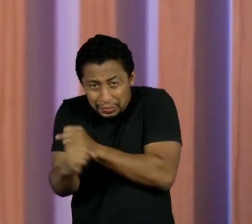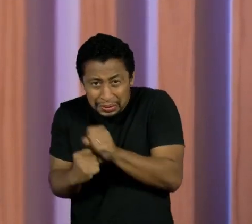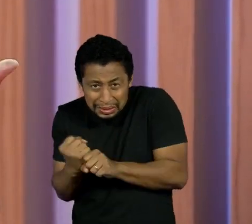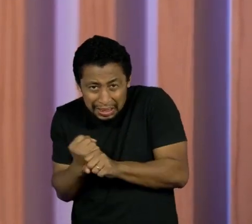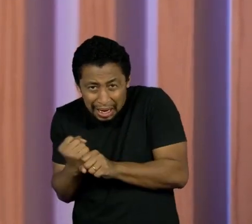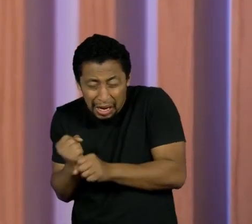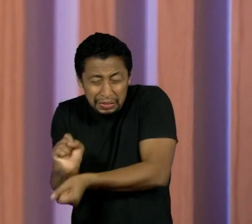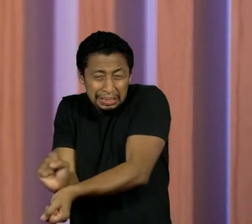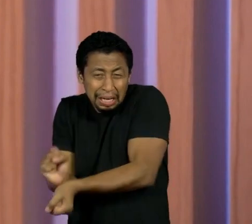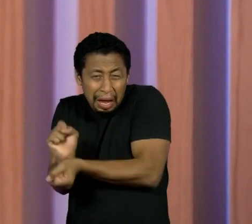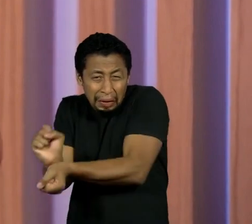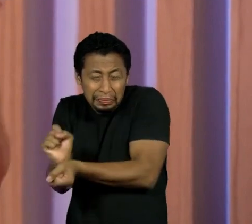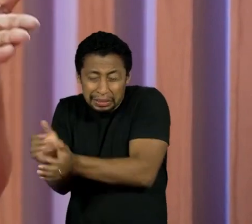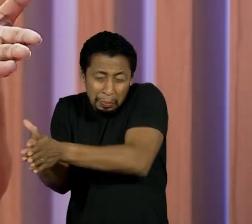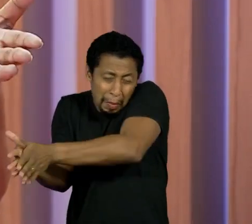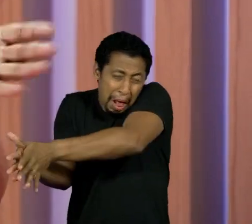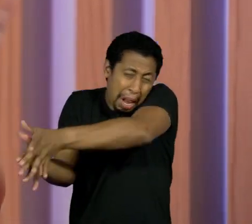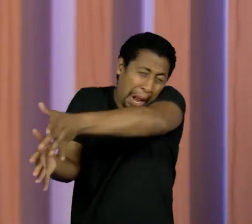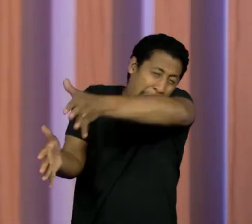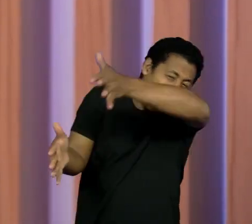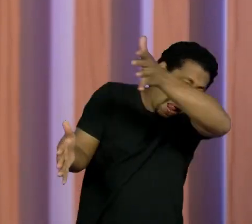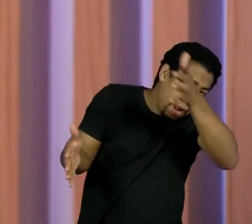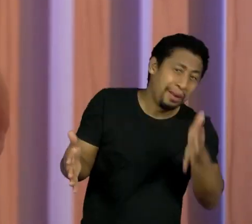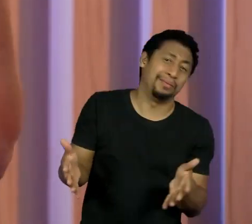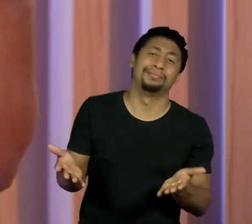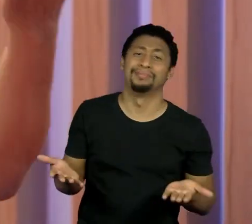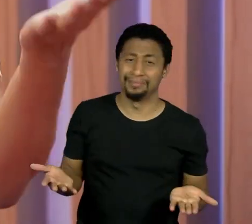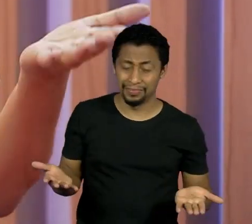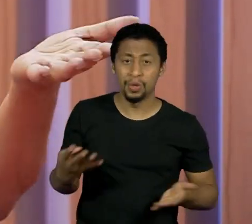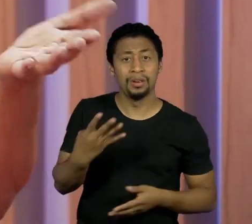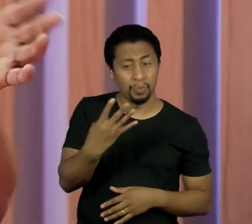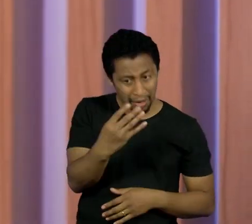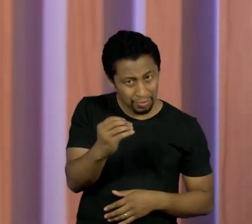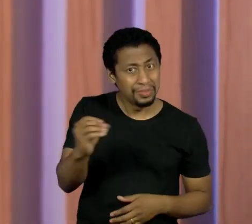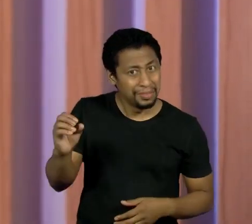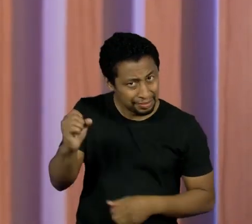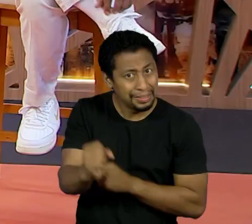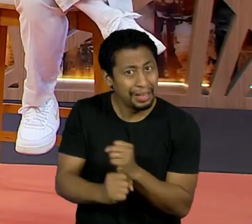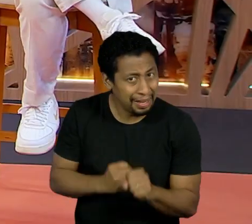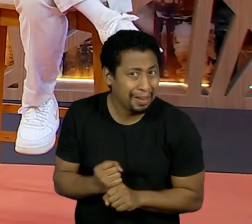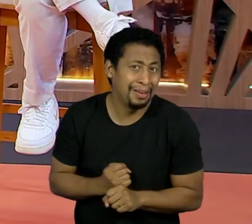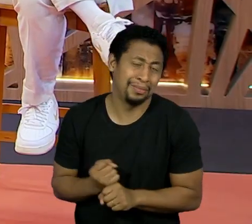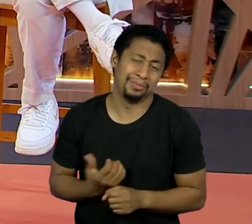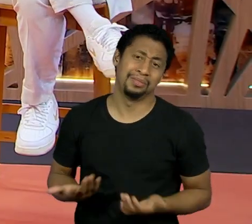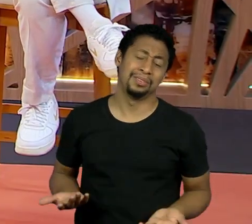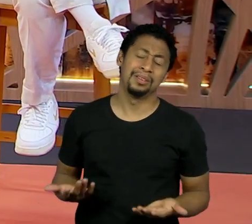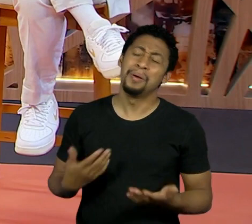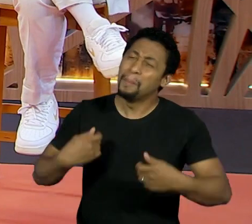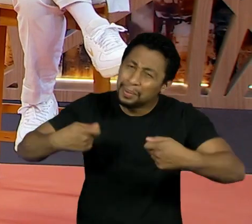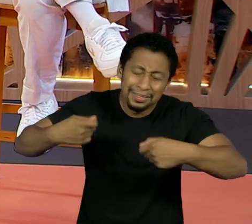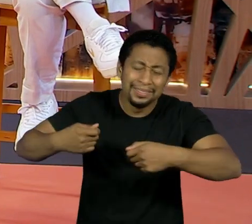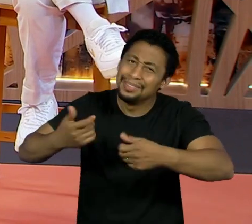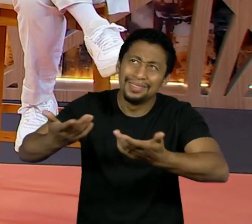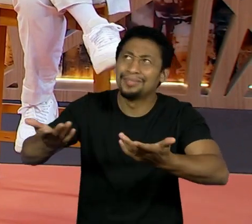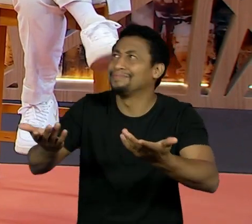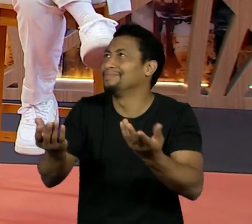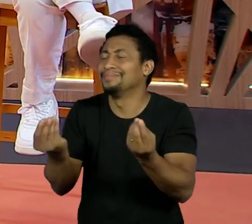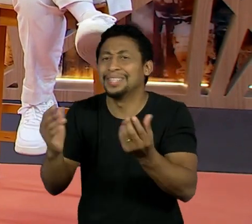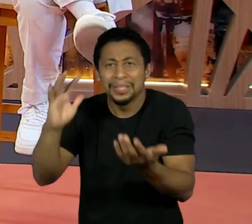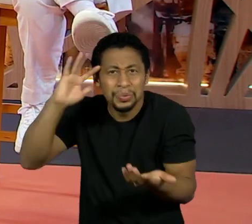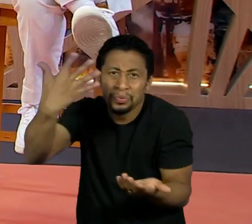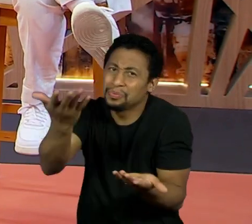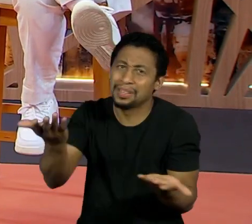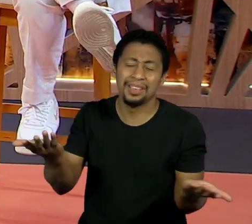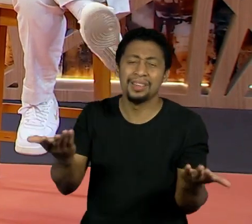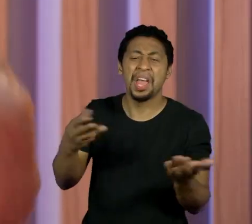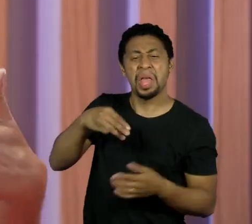discurso permanente de que precisamos parar de ter mimimi, precisamos parar de virar a página, porque